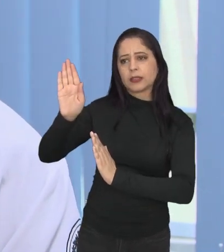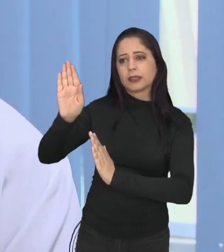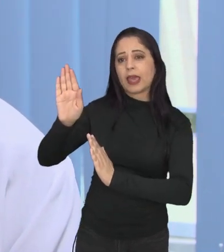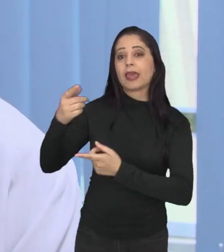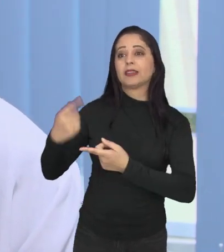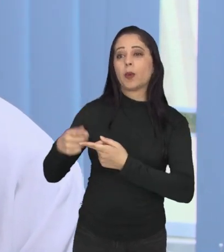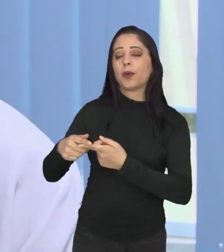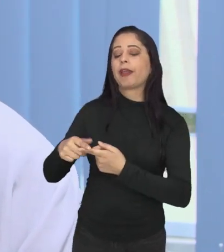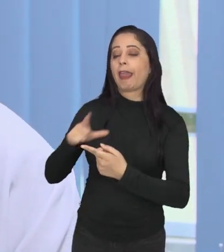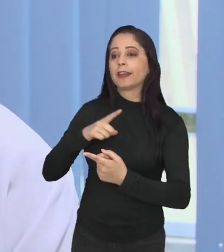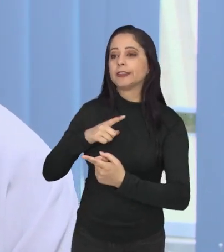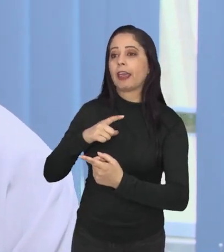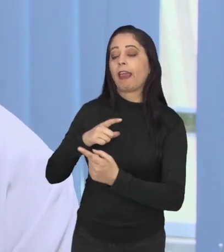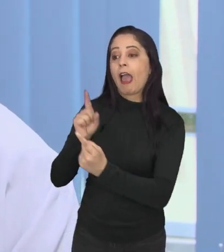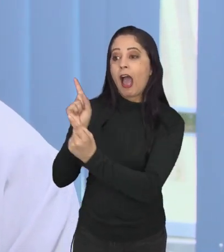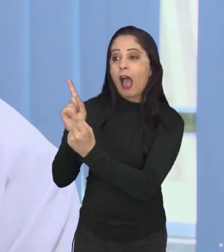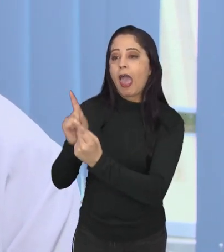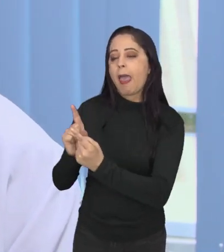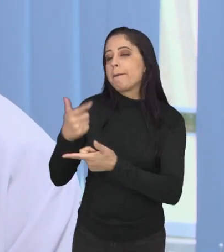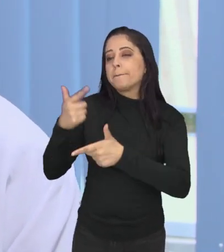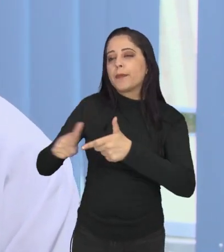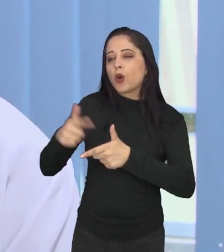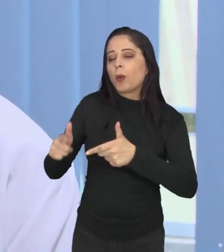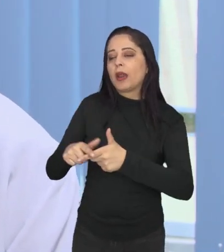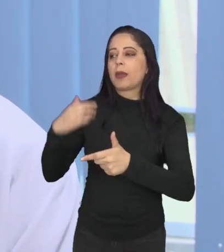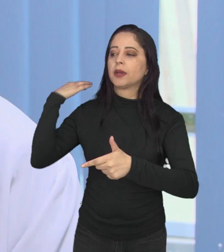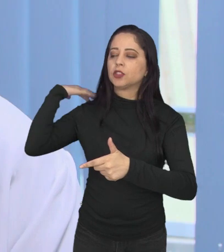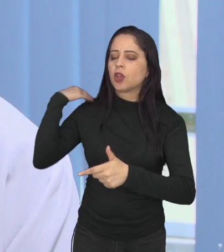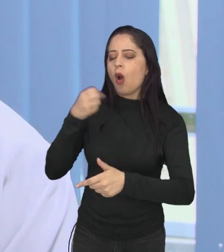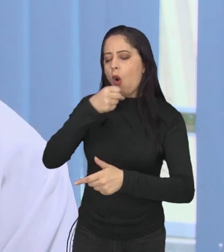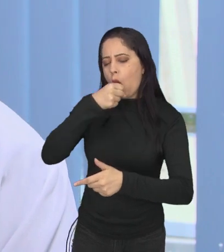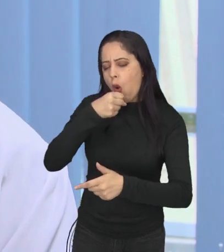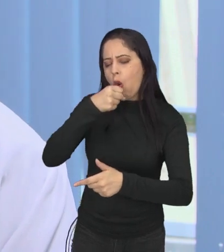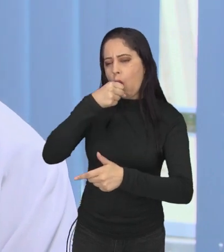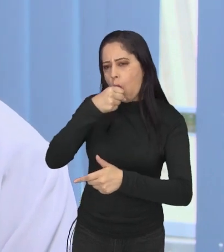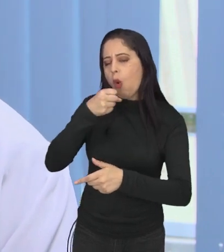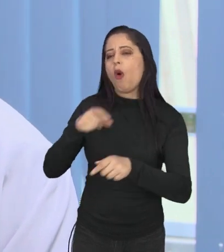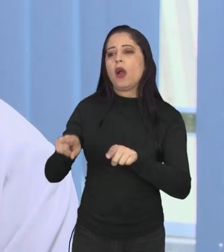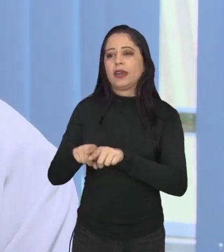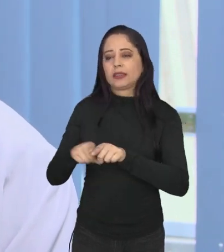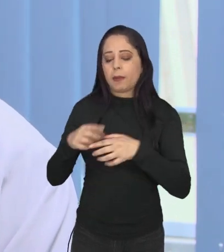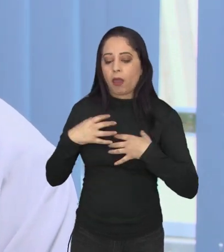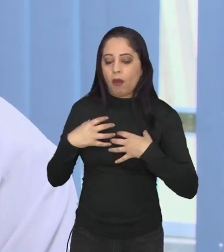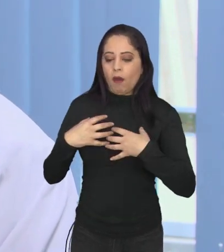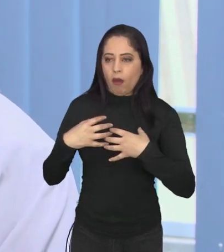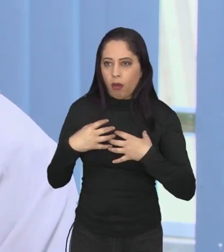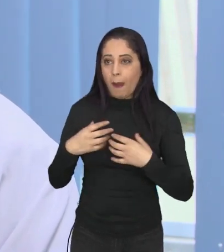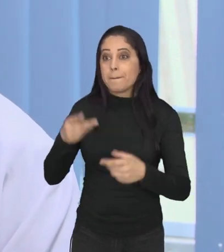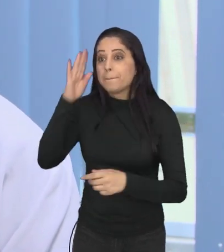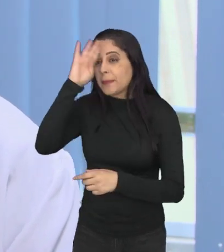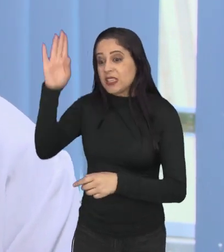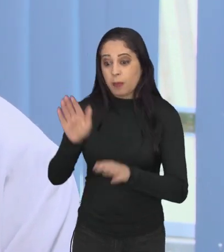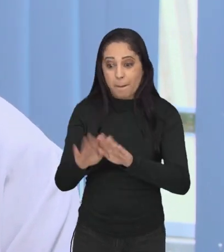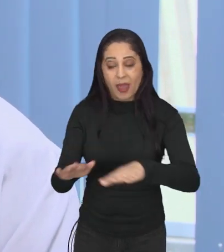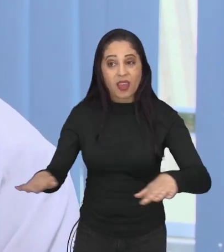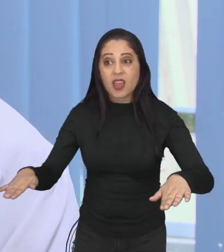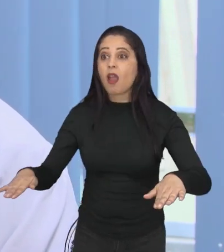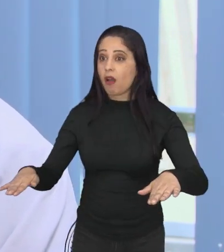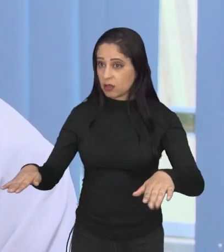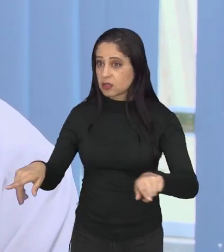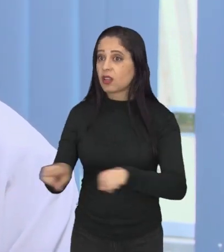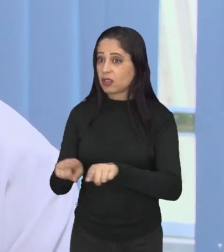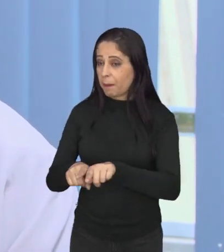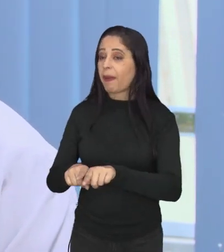média de atendimento de infecção respiratória nas Unidades de Pronto Atendimento especialmente Pediátrico